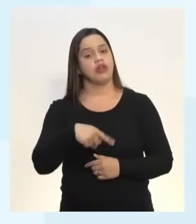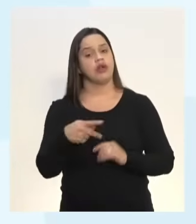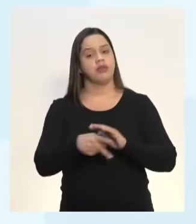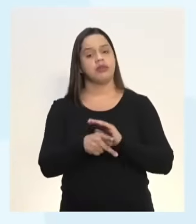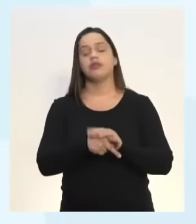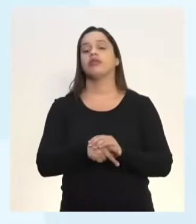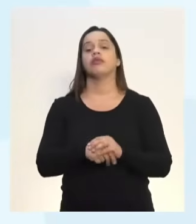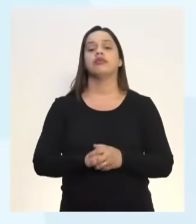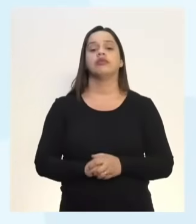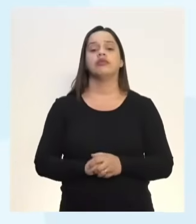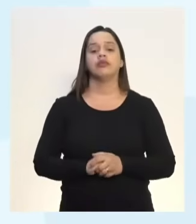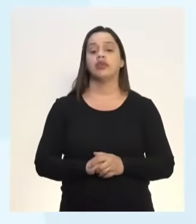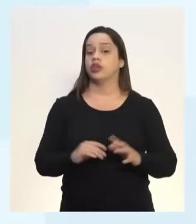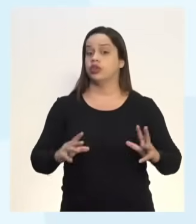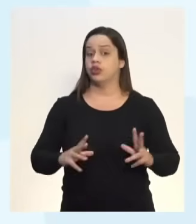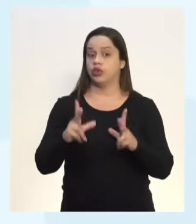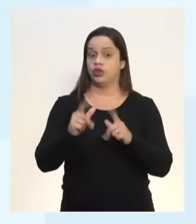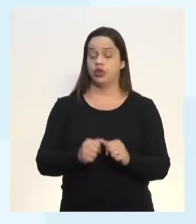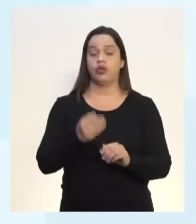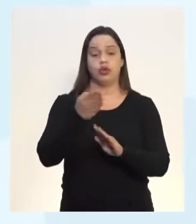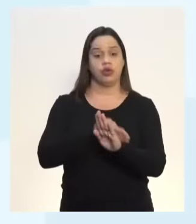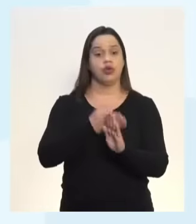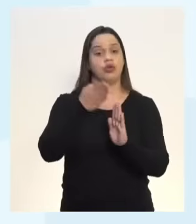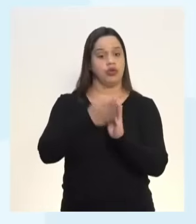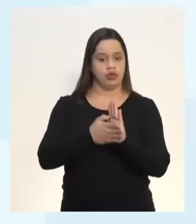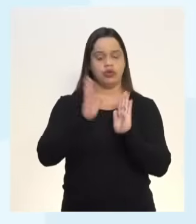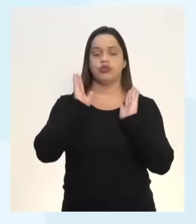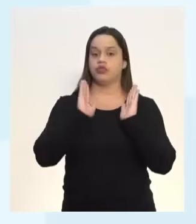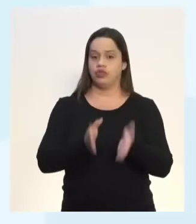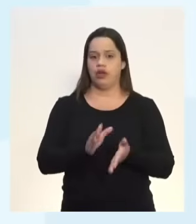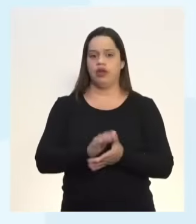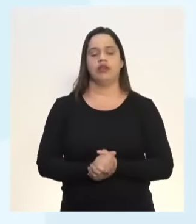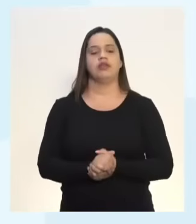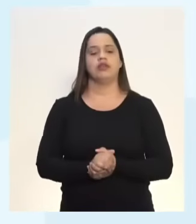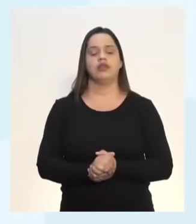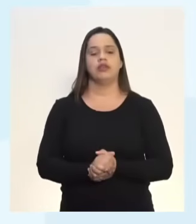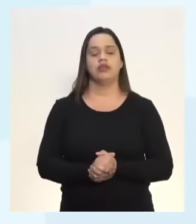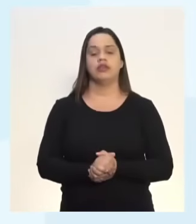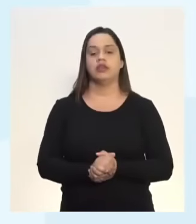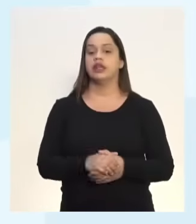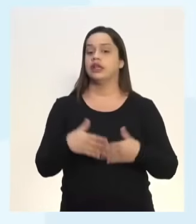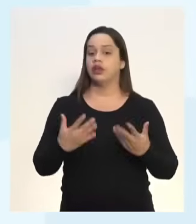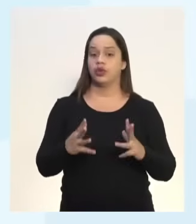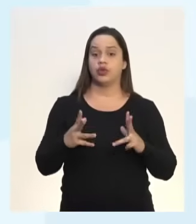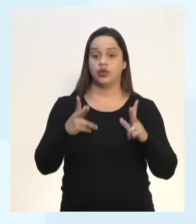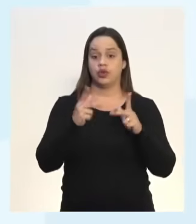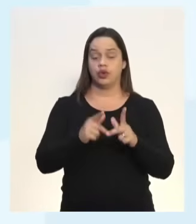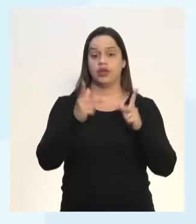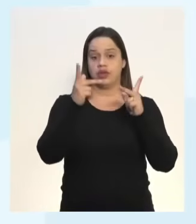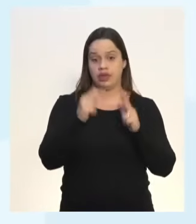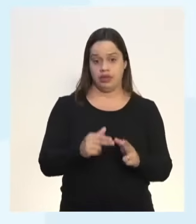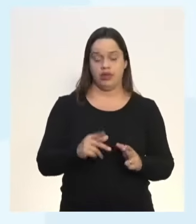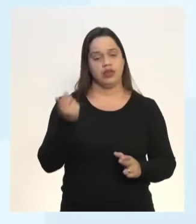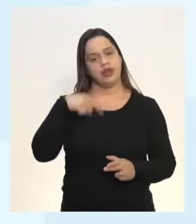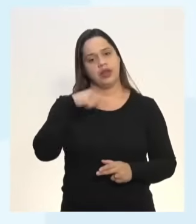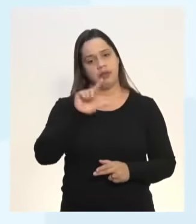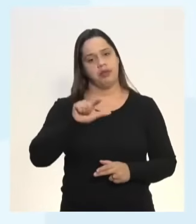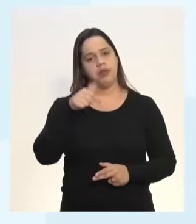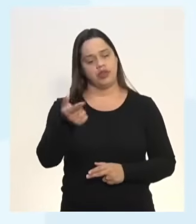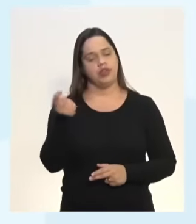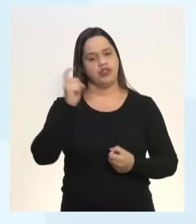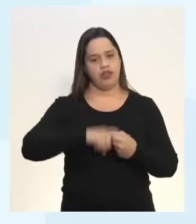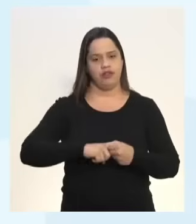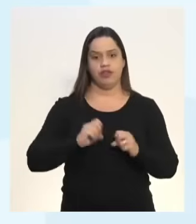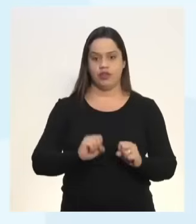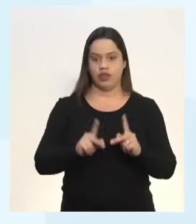Platão? De novo, com todas as faces congruentes, ou seja, todas as faces iguais. E a gente já retorna. Então,